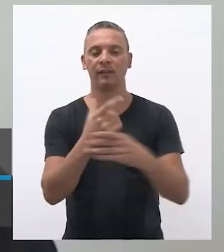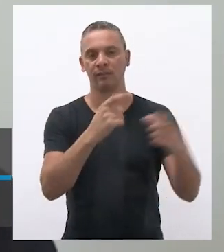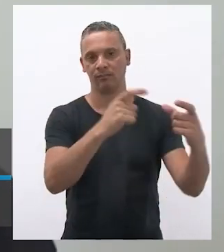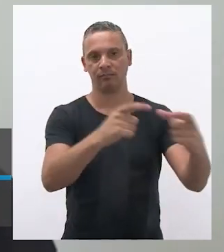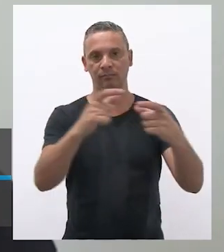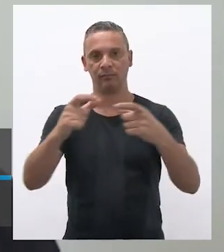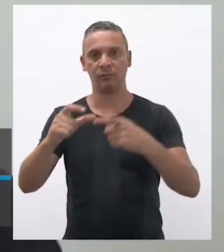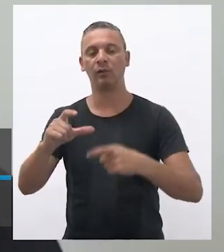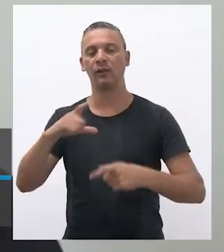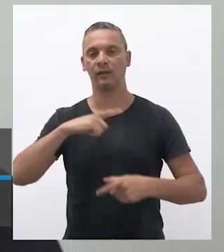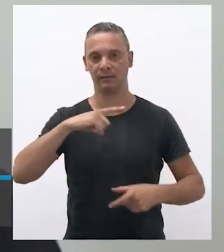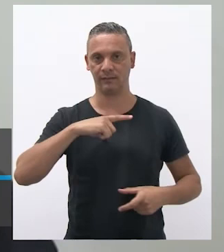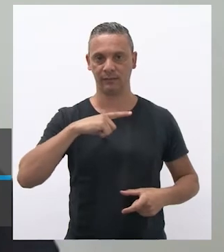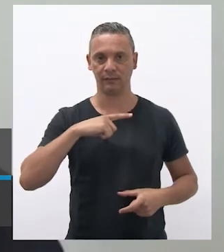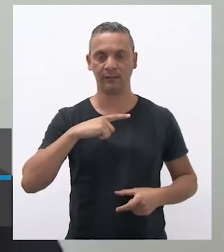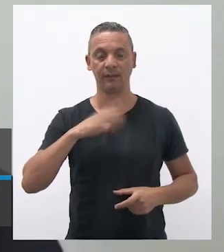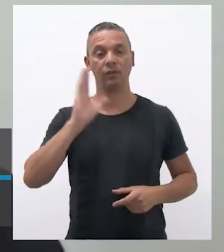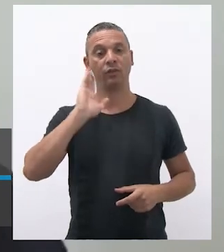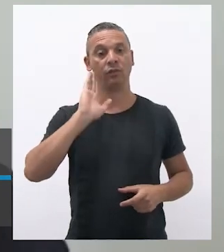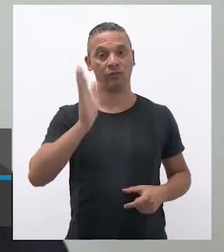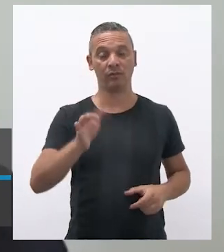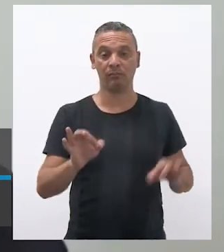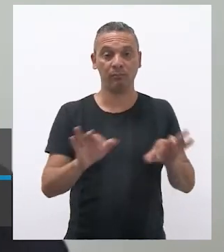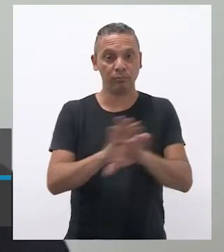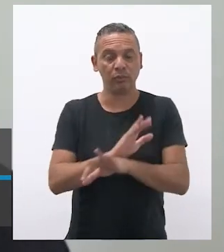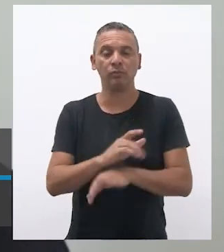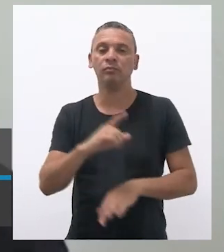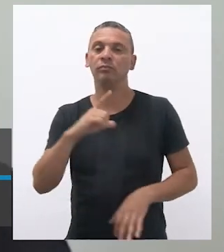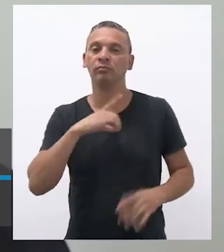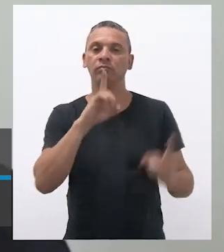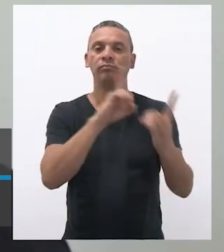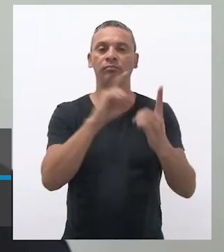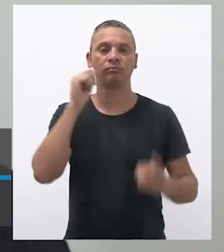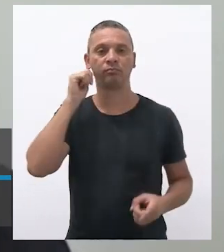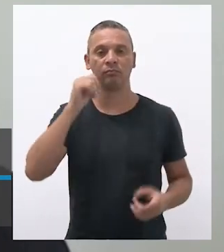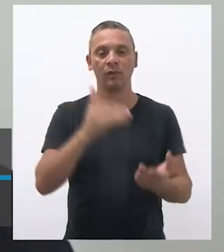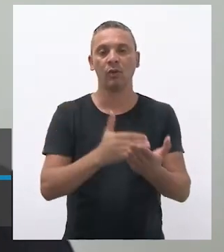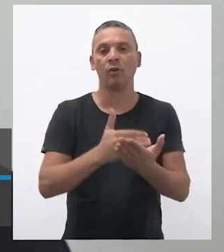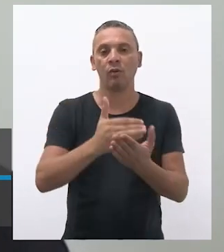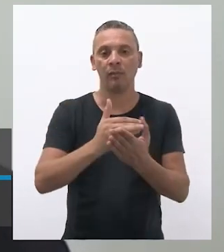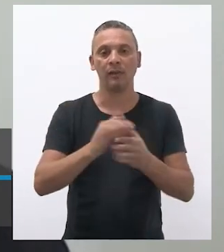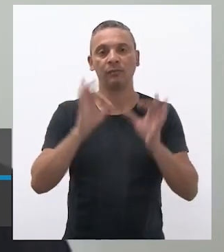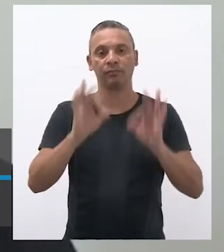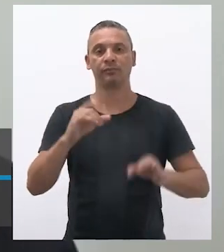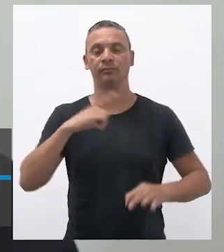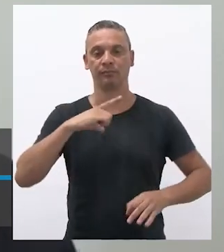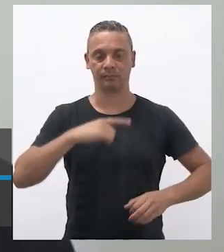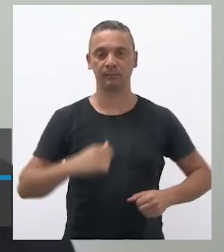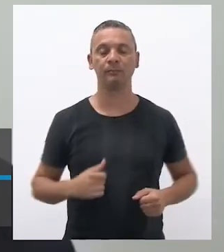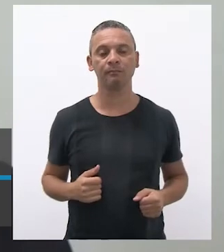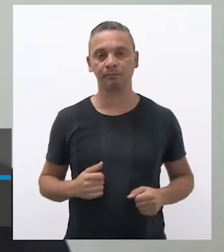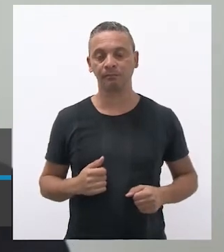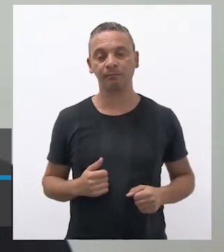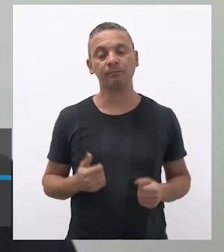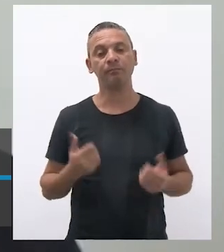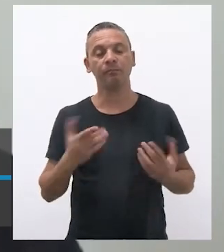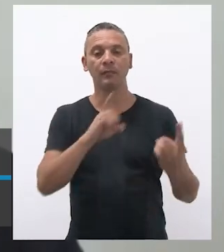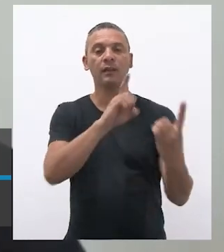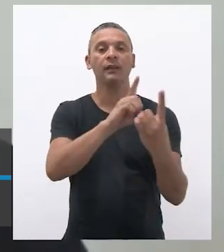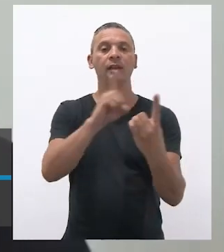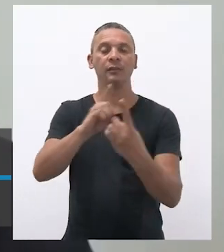vaga já criada e aguardando para ser provido, para ser lotado. O atendimento